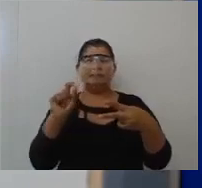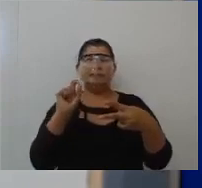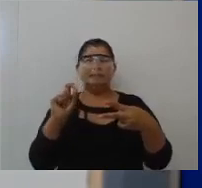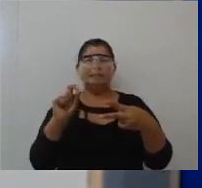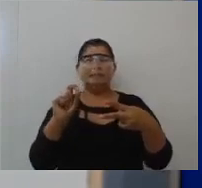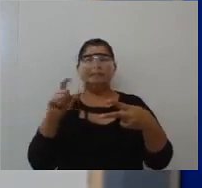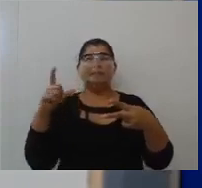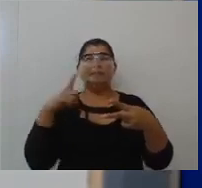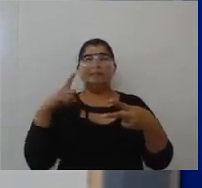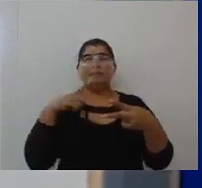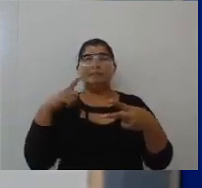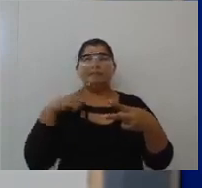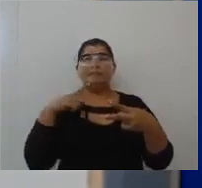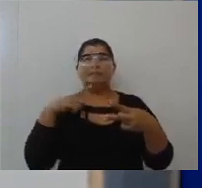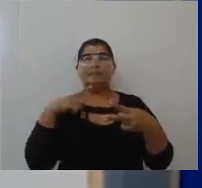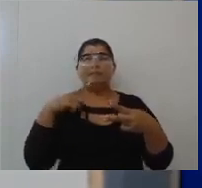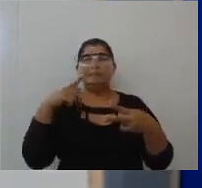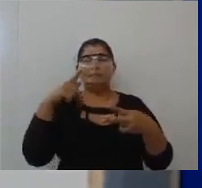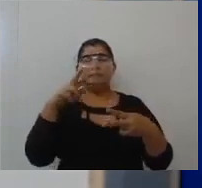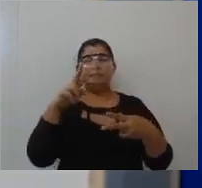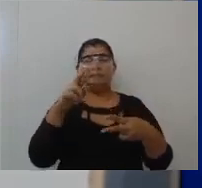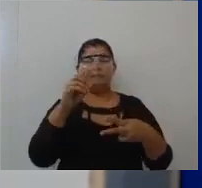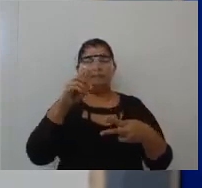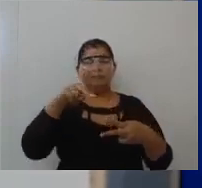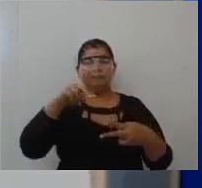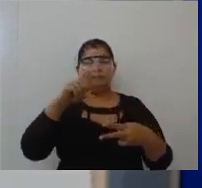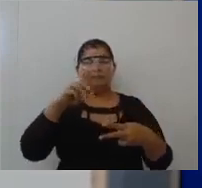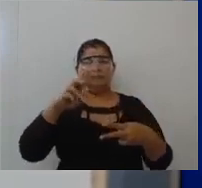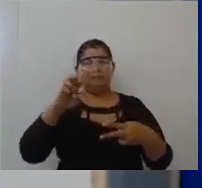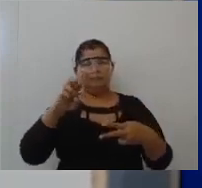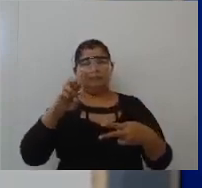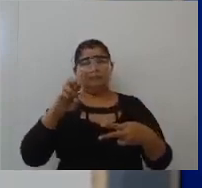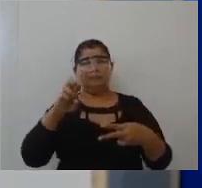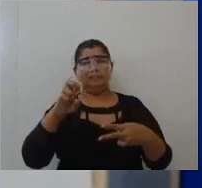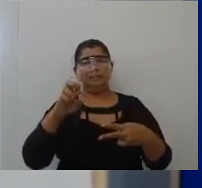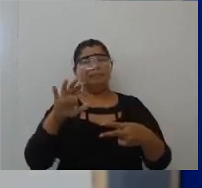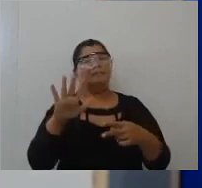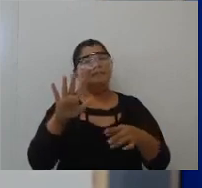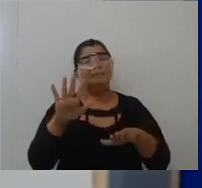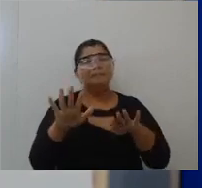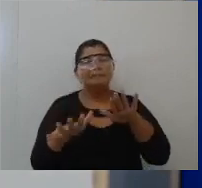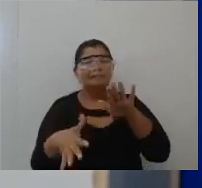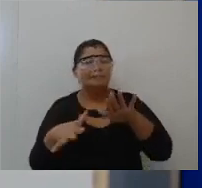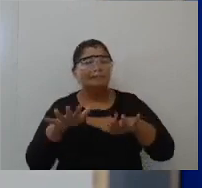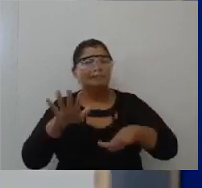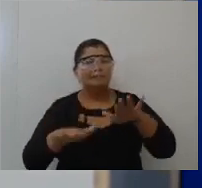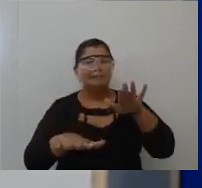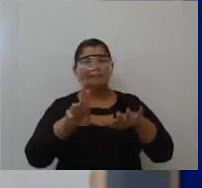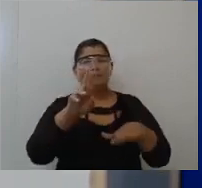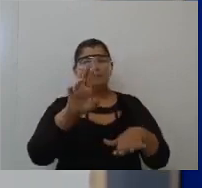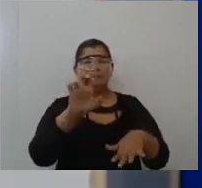eu tenho um pronome relativo.